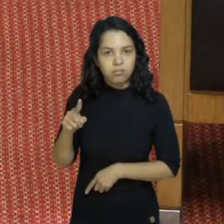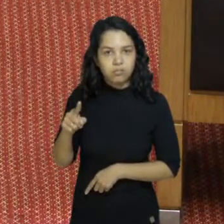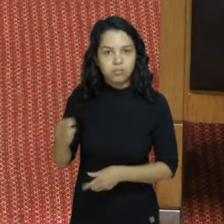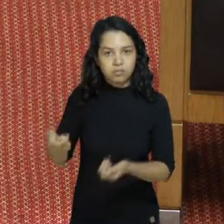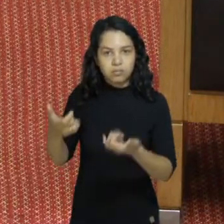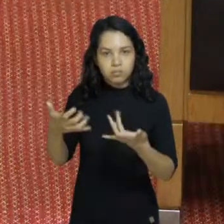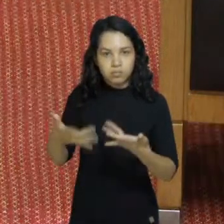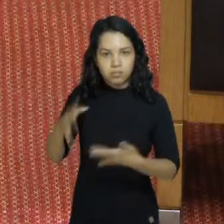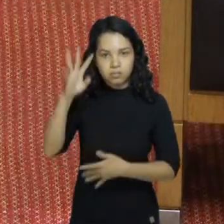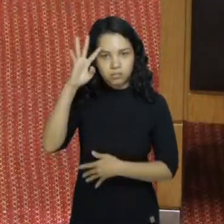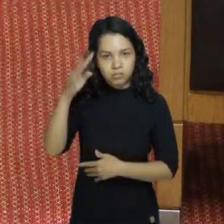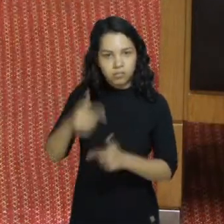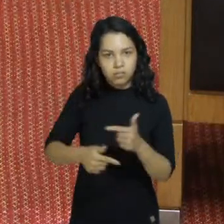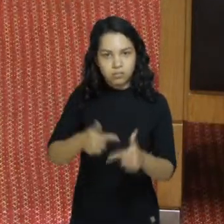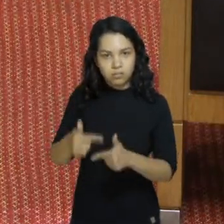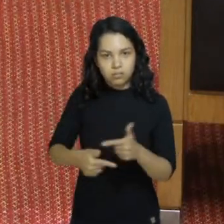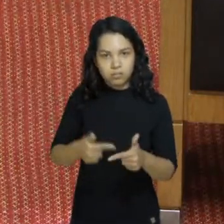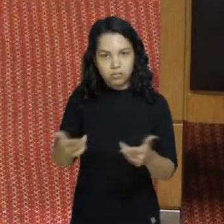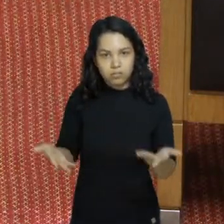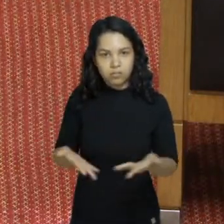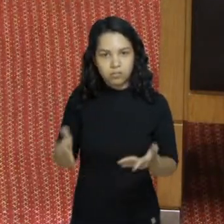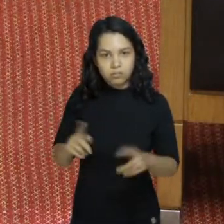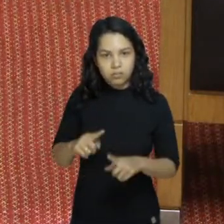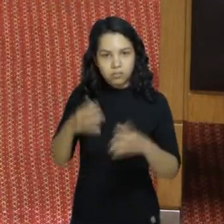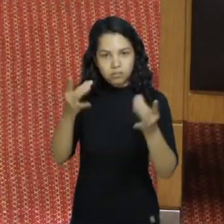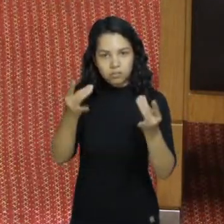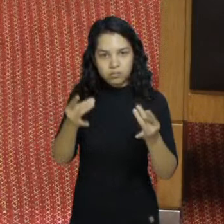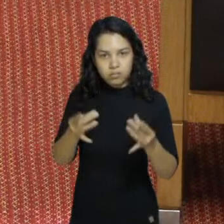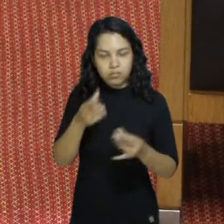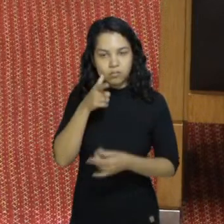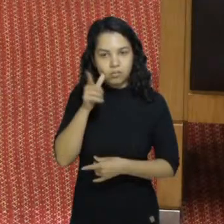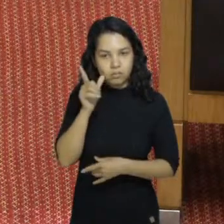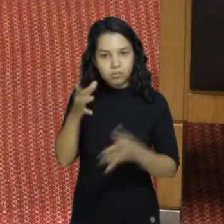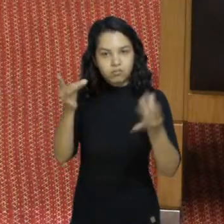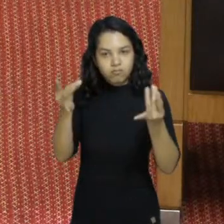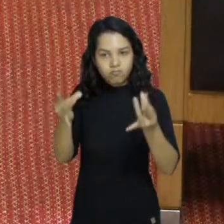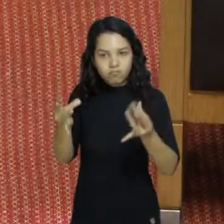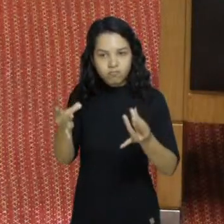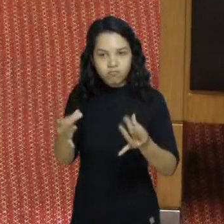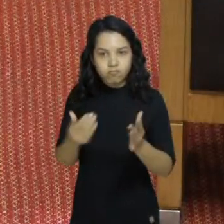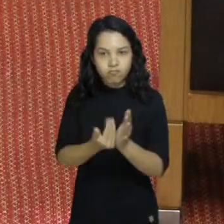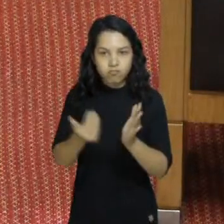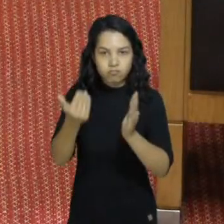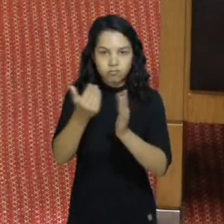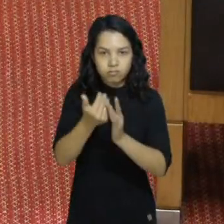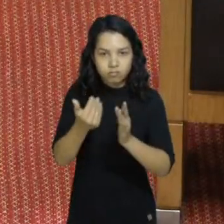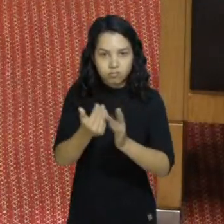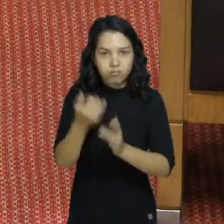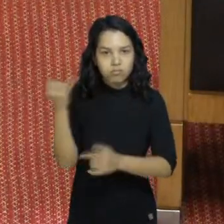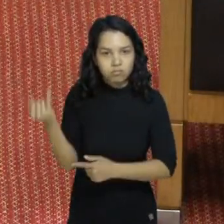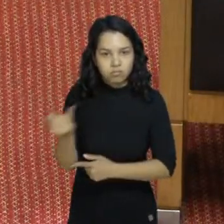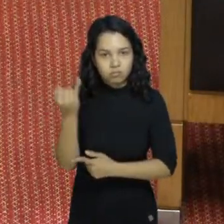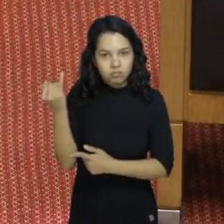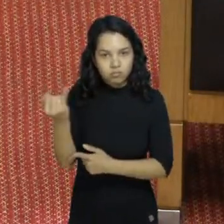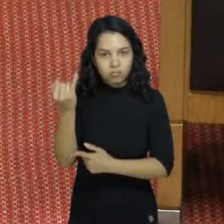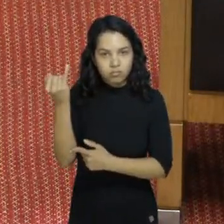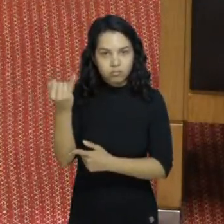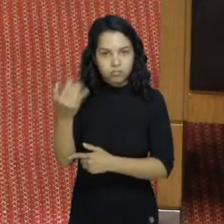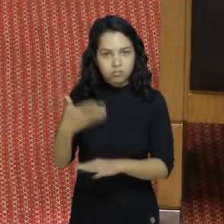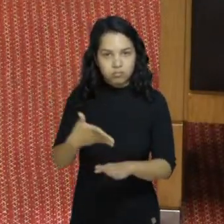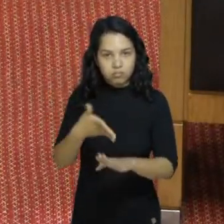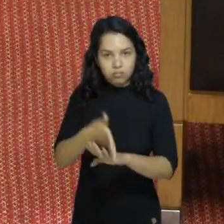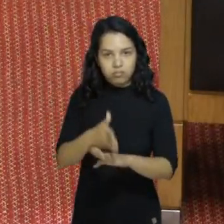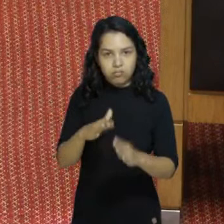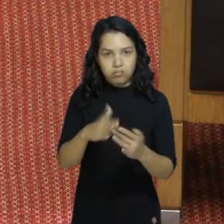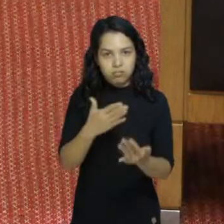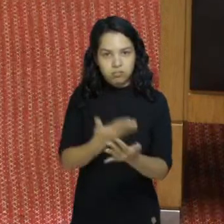desse trabalho e hoje com mais detalhes ontem na reunião com mais detalhes extremamente importante foi a campo foi na escola